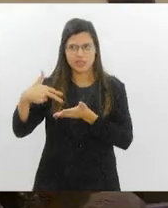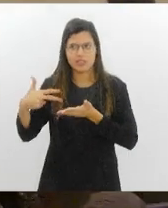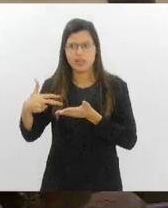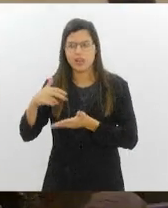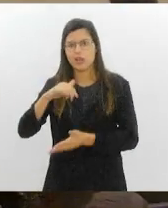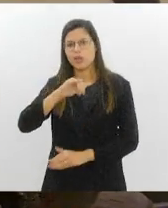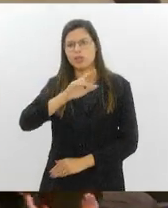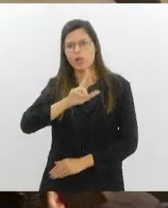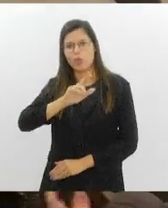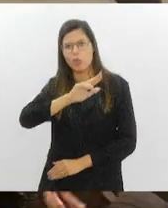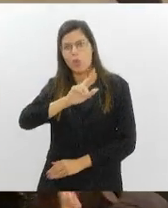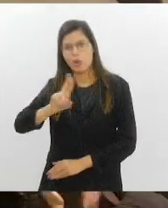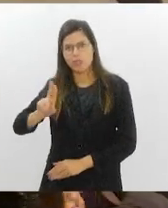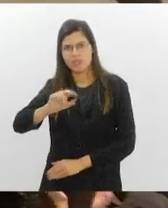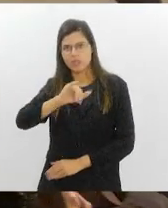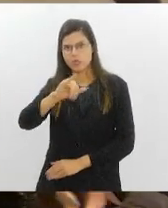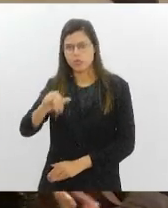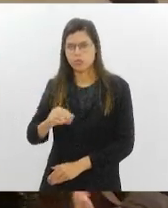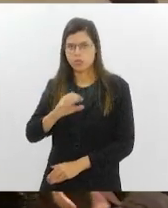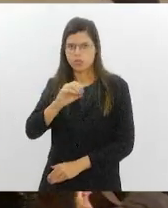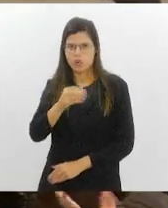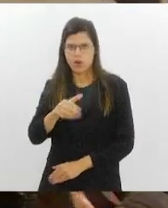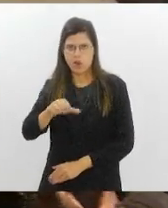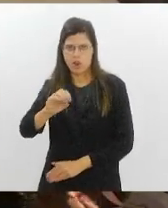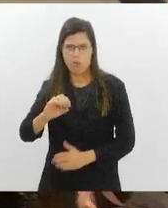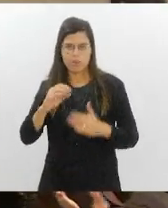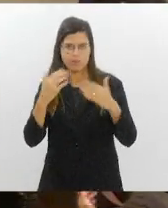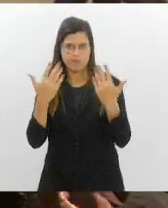Elias. Alô? Alô?